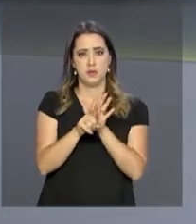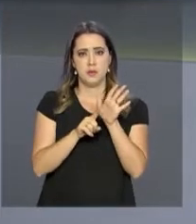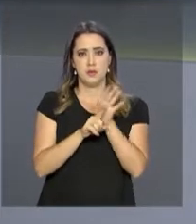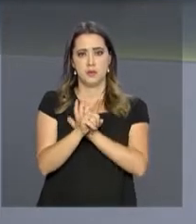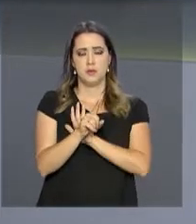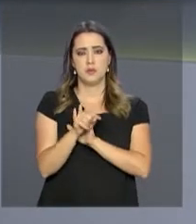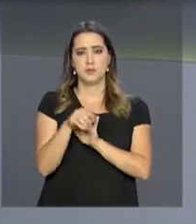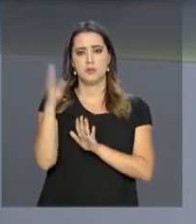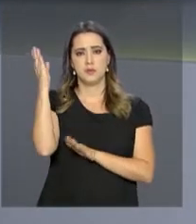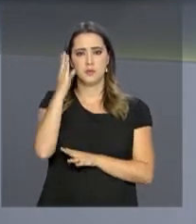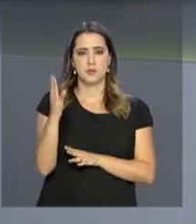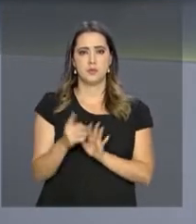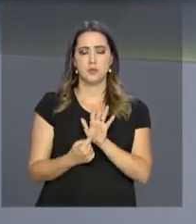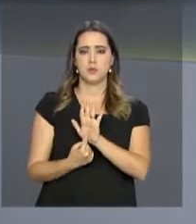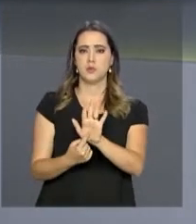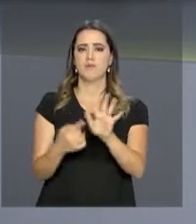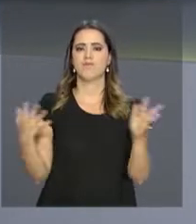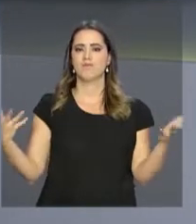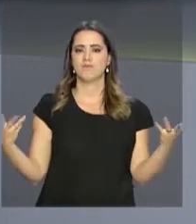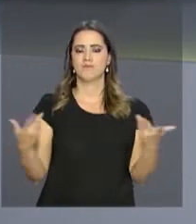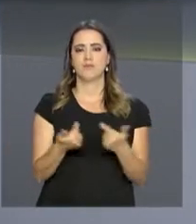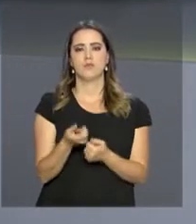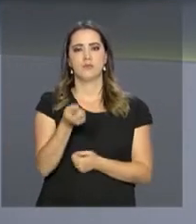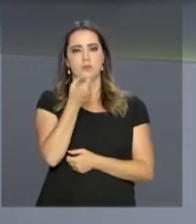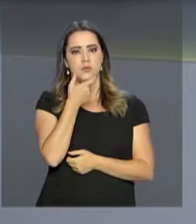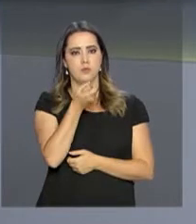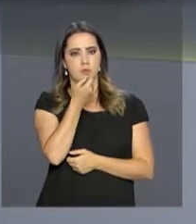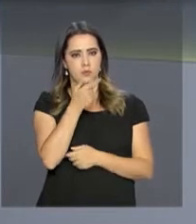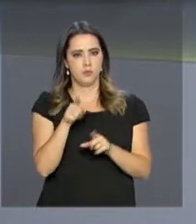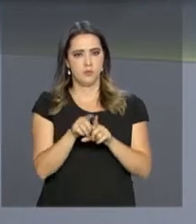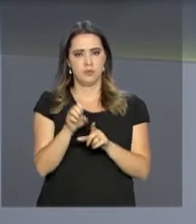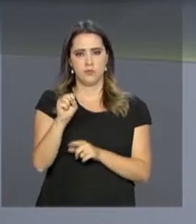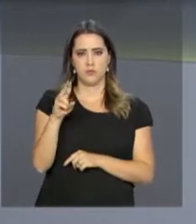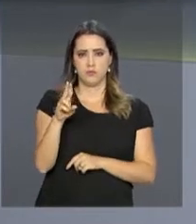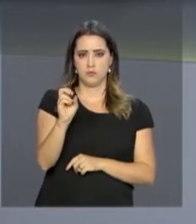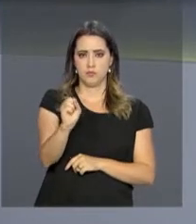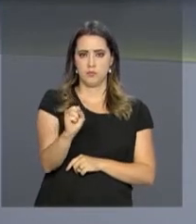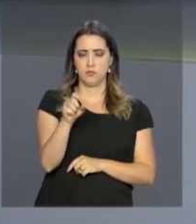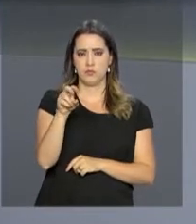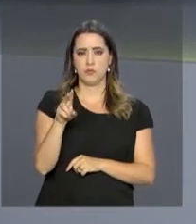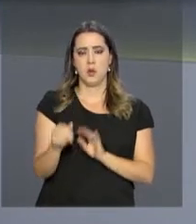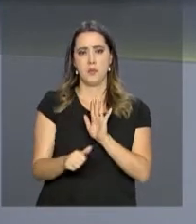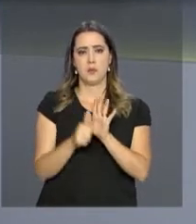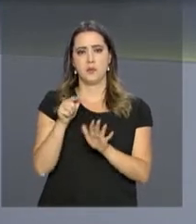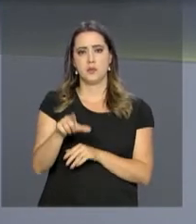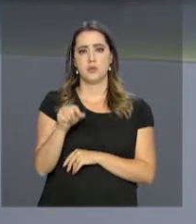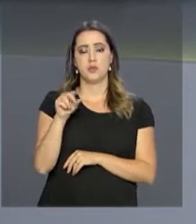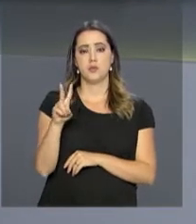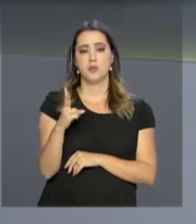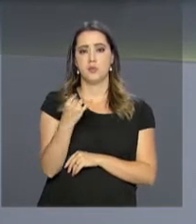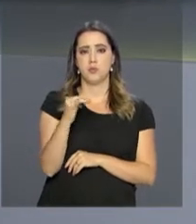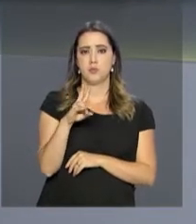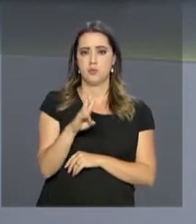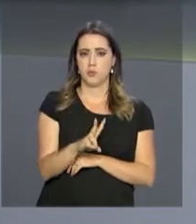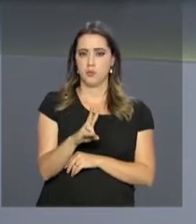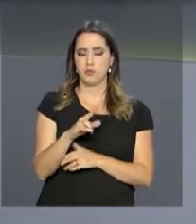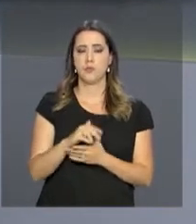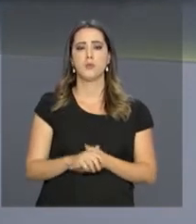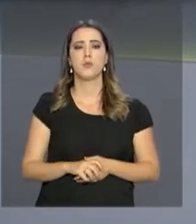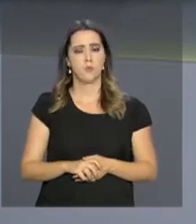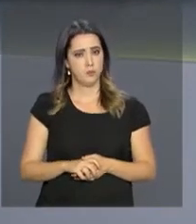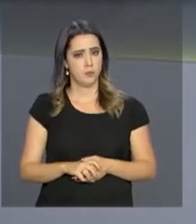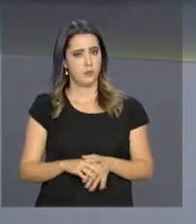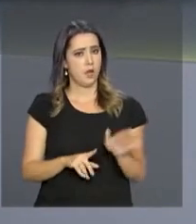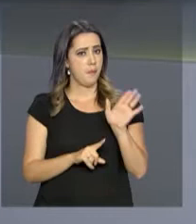mostrou a eficácia do medicamento ofertado pelo sistema único de saúde como a primeira opção para o tratamento do vírus hiv